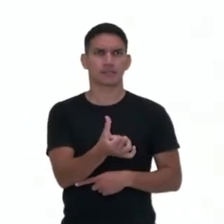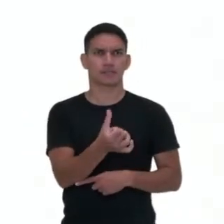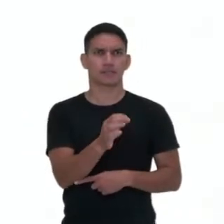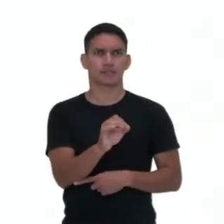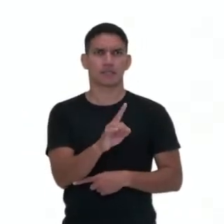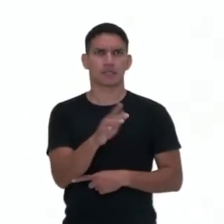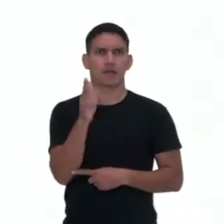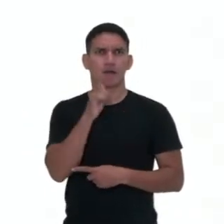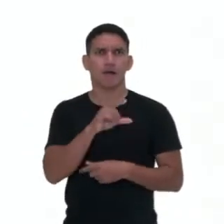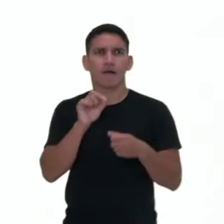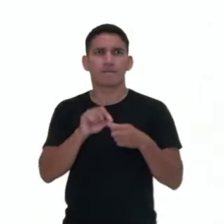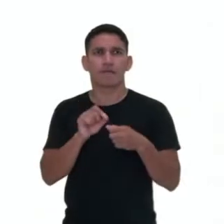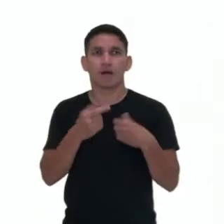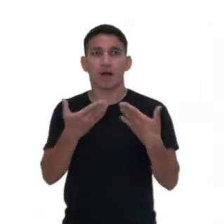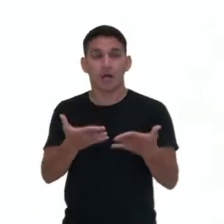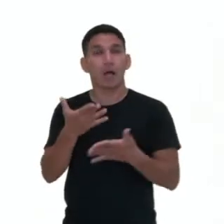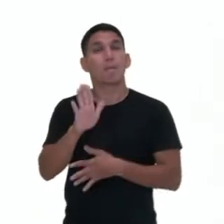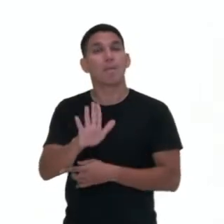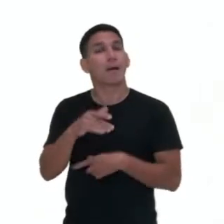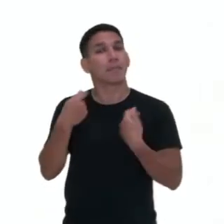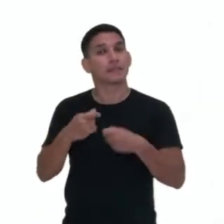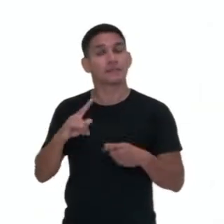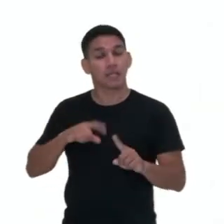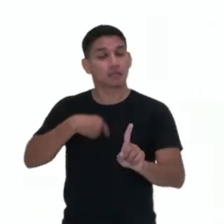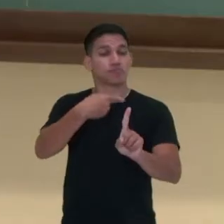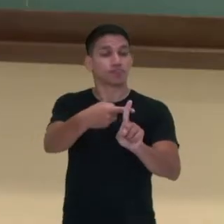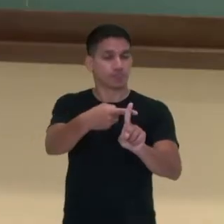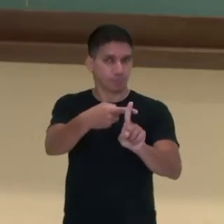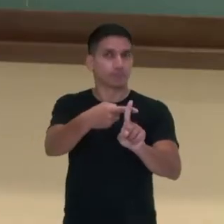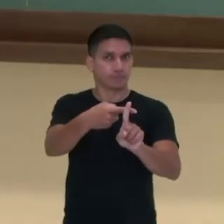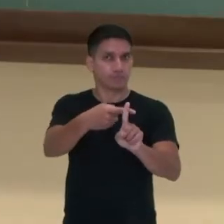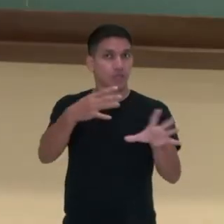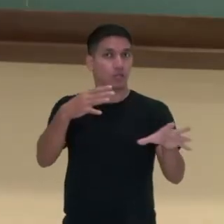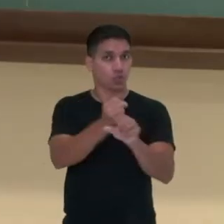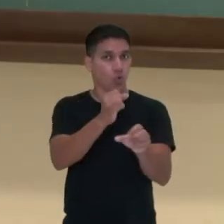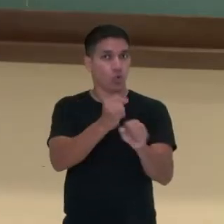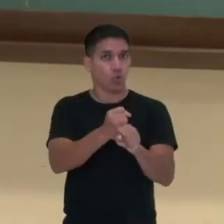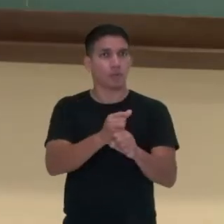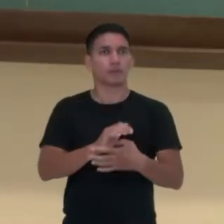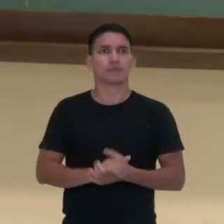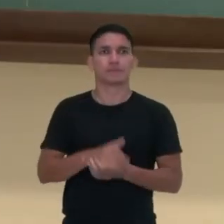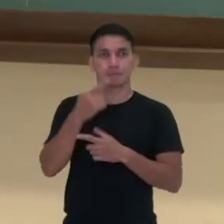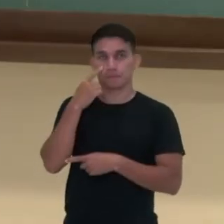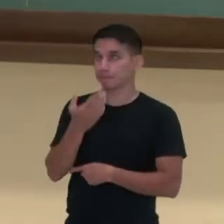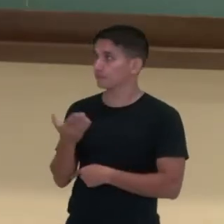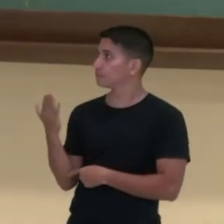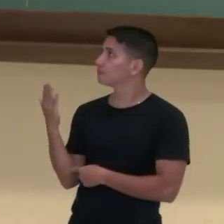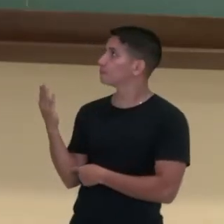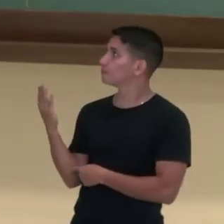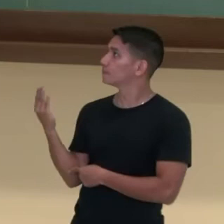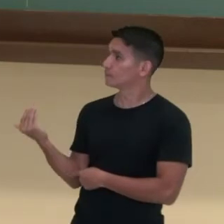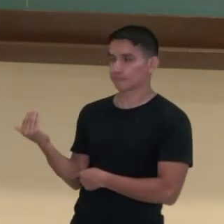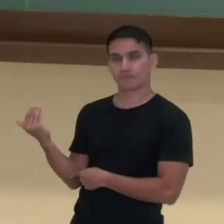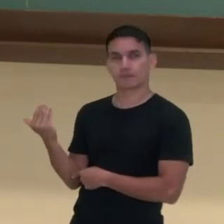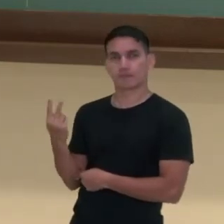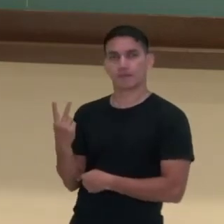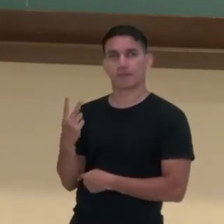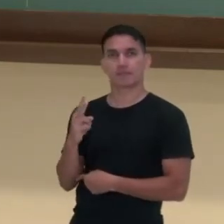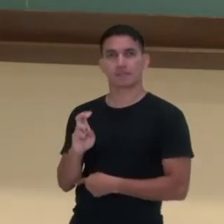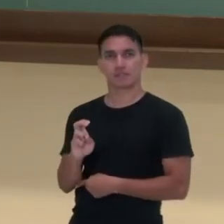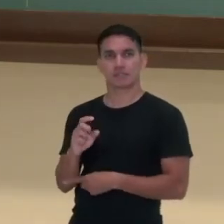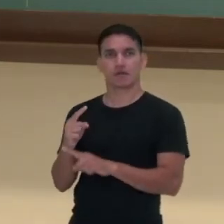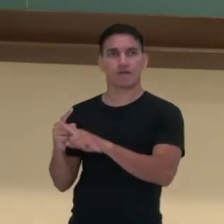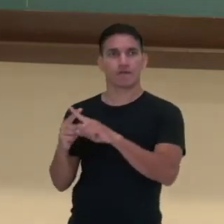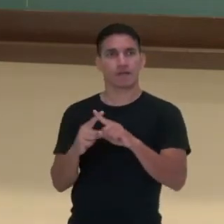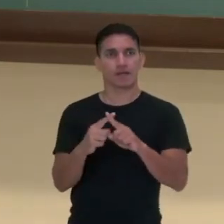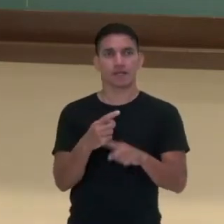pessoal, mas não esqueço, tem que ter a soma, concorda? Então, ó, R$ 25,00 vezes 5,10, esse com